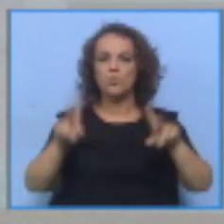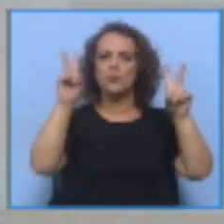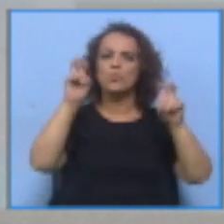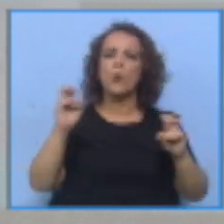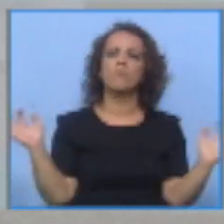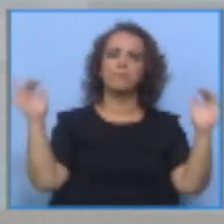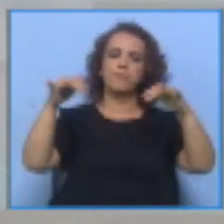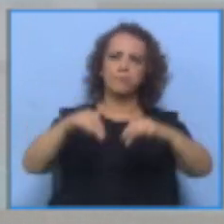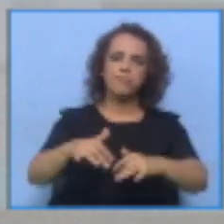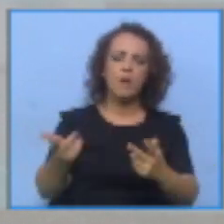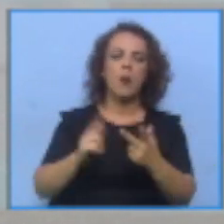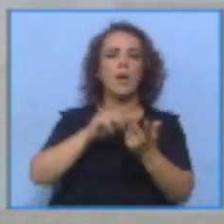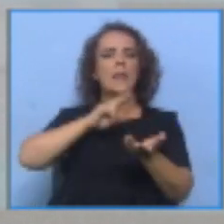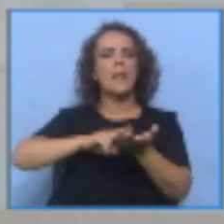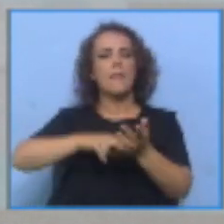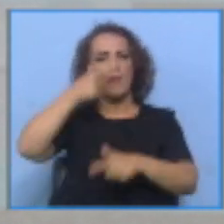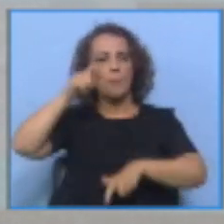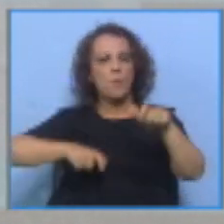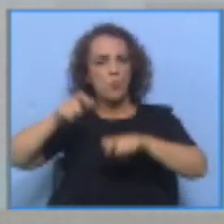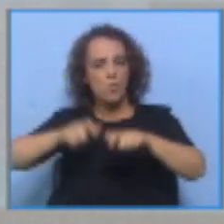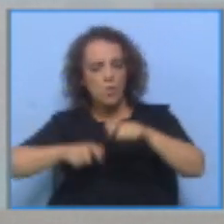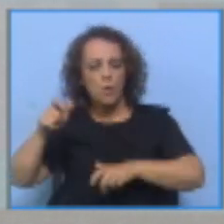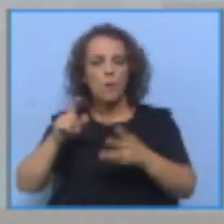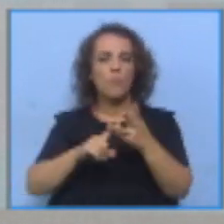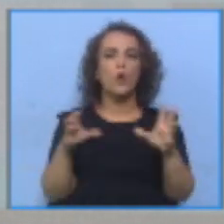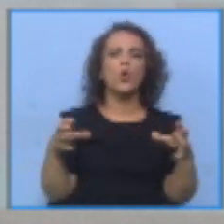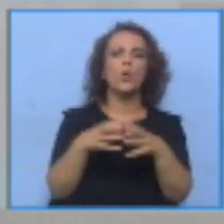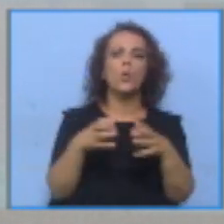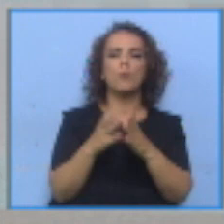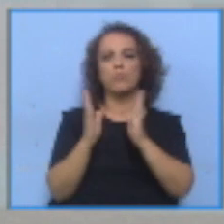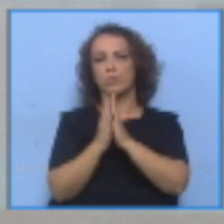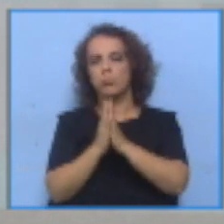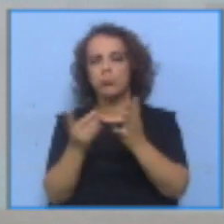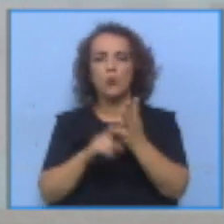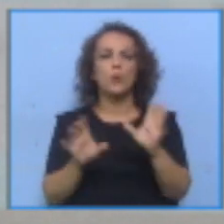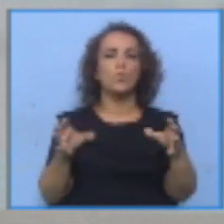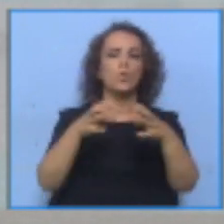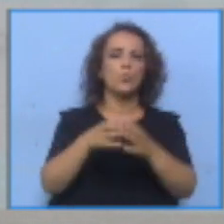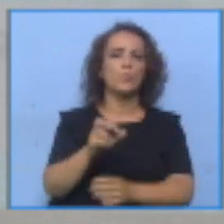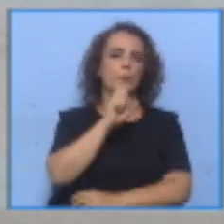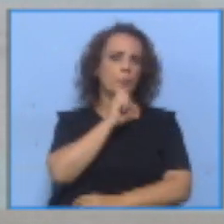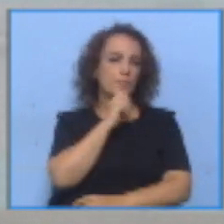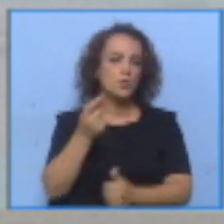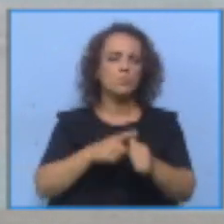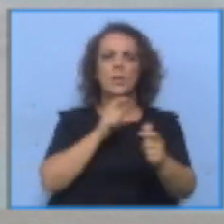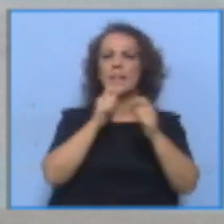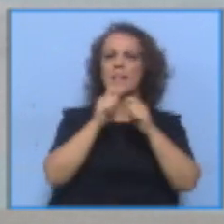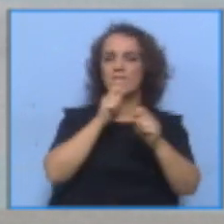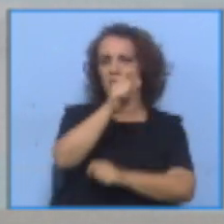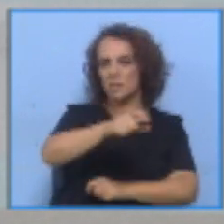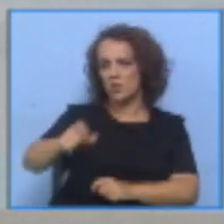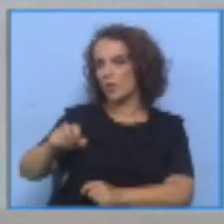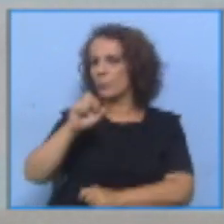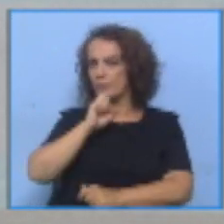dos povos, sobre os grupos eclesiais, os bispos, entrevistas a bispos, para que realmente